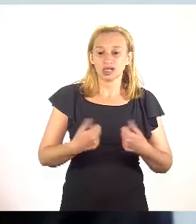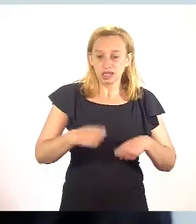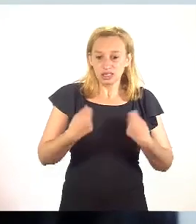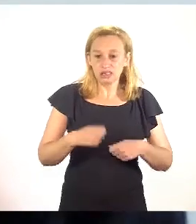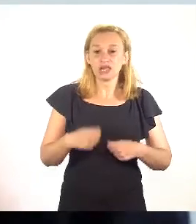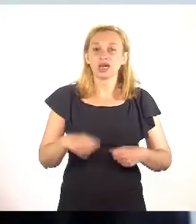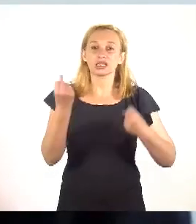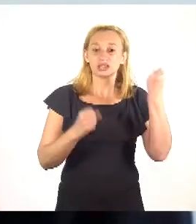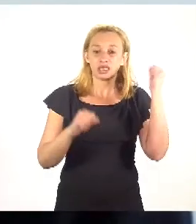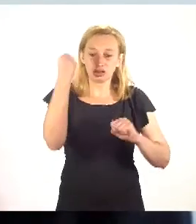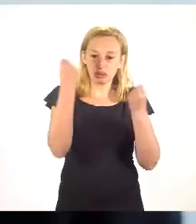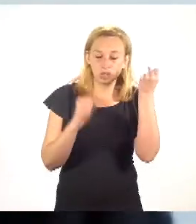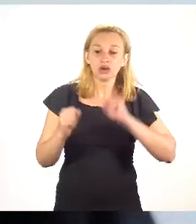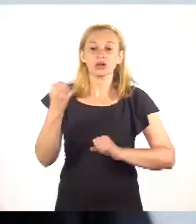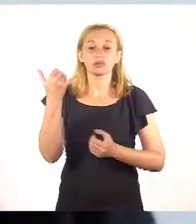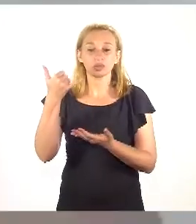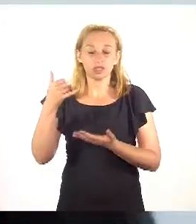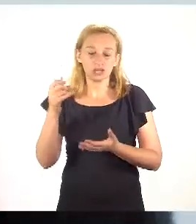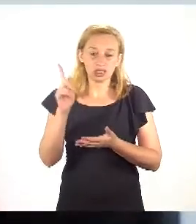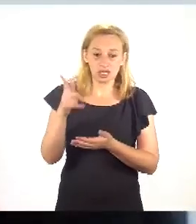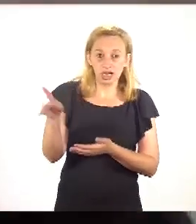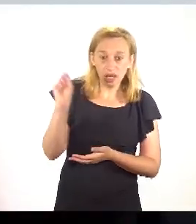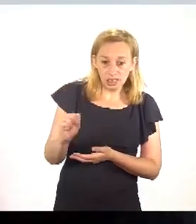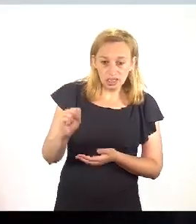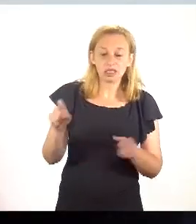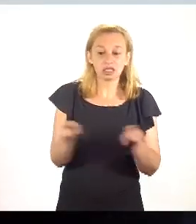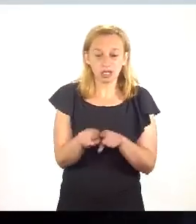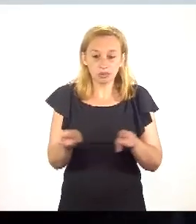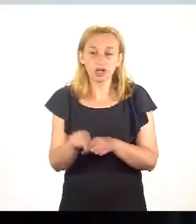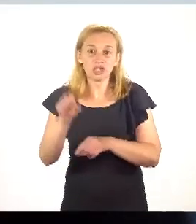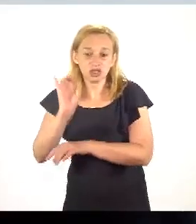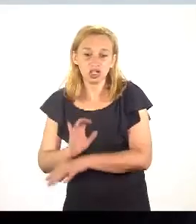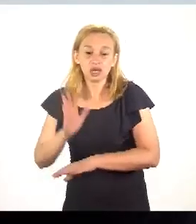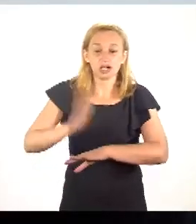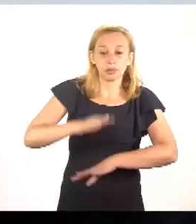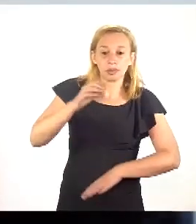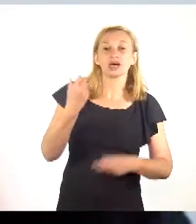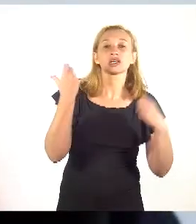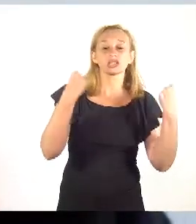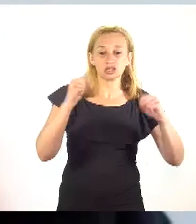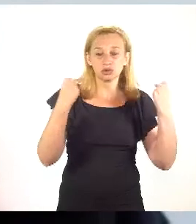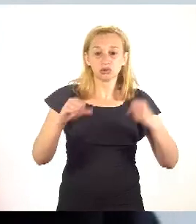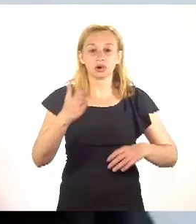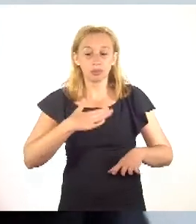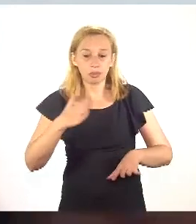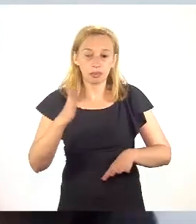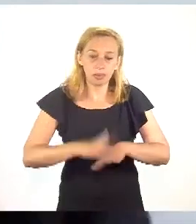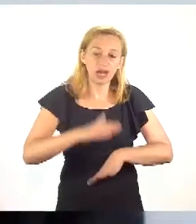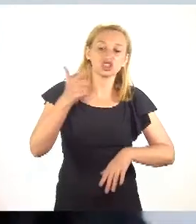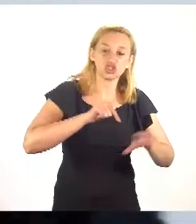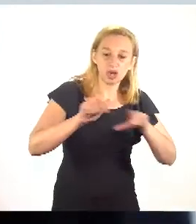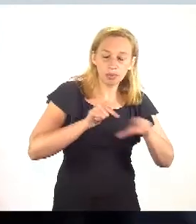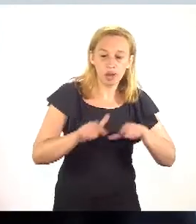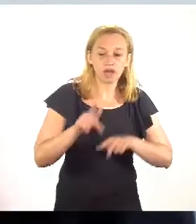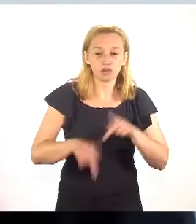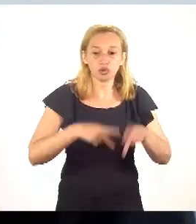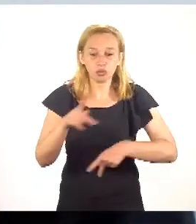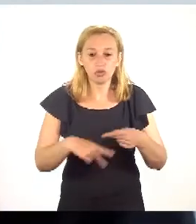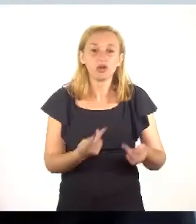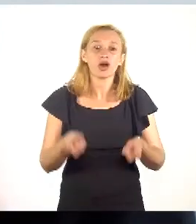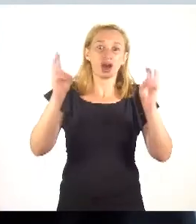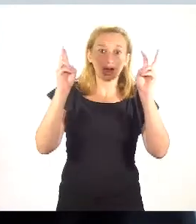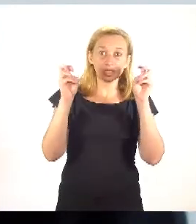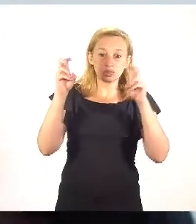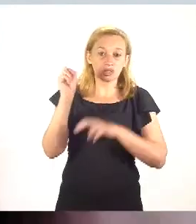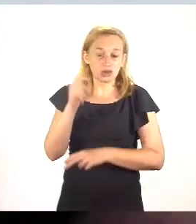custo para a implantação, e há uma demanda do nosso Estado por ter mais indústria, por gerar emprego para a população. Então, a situação